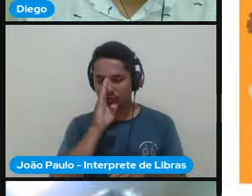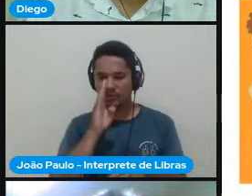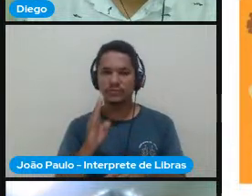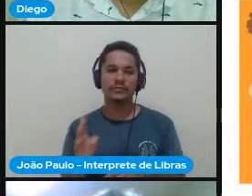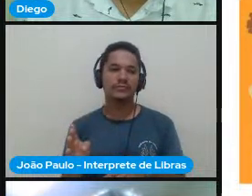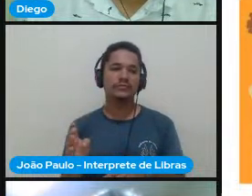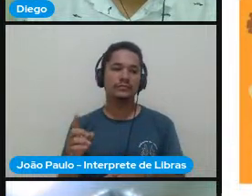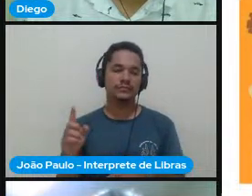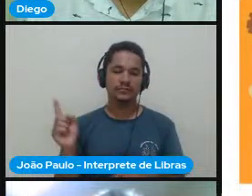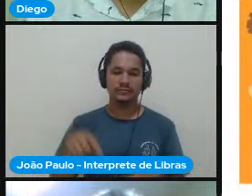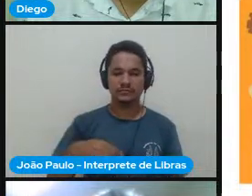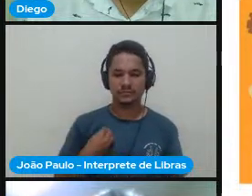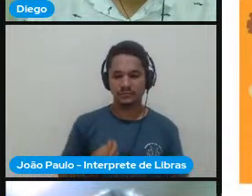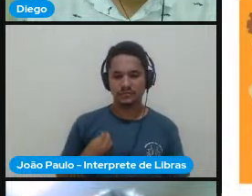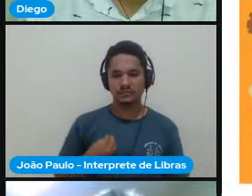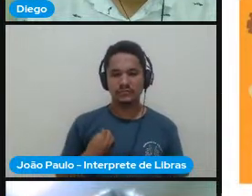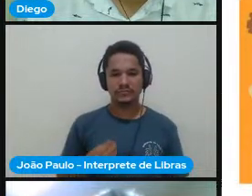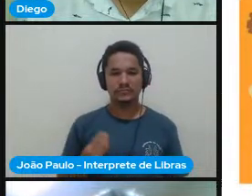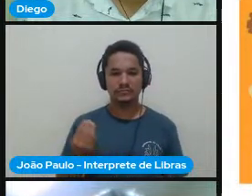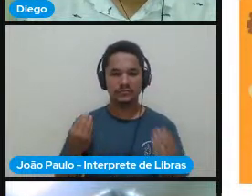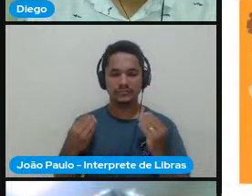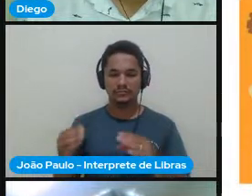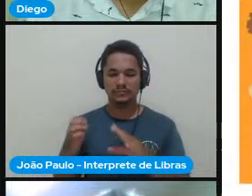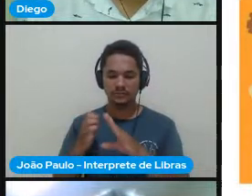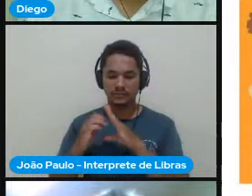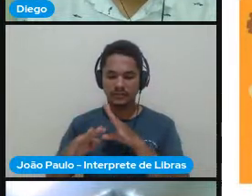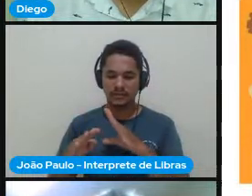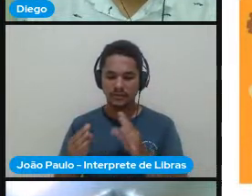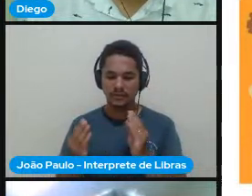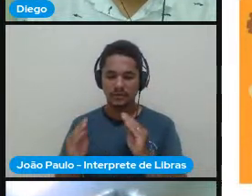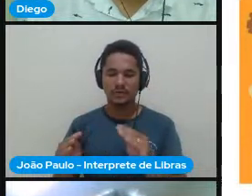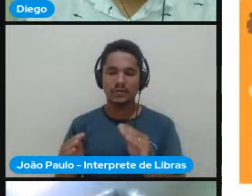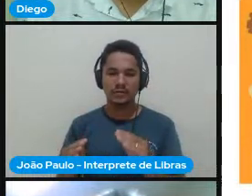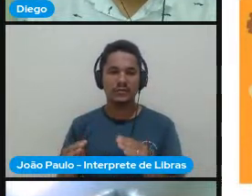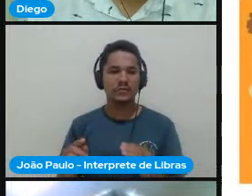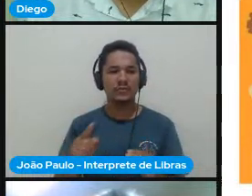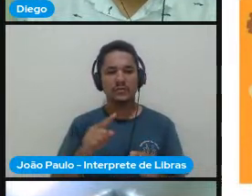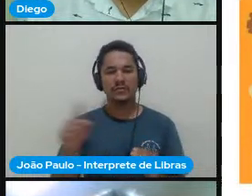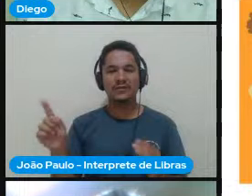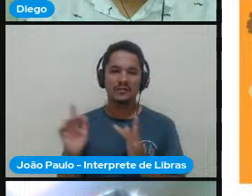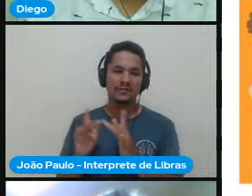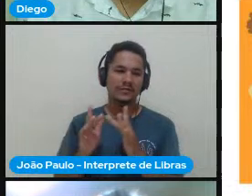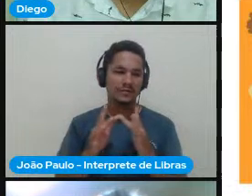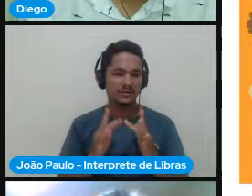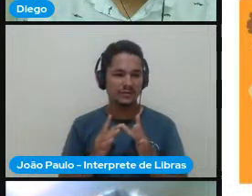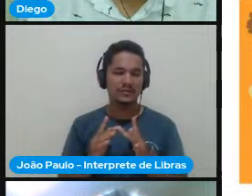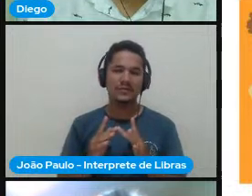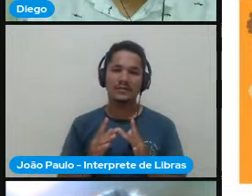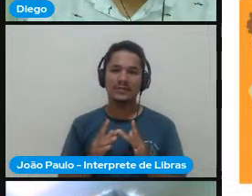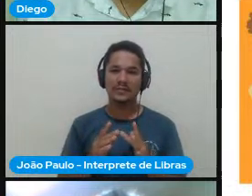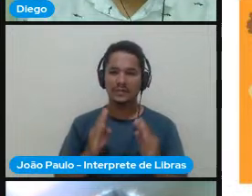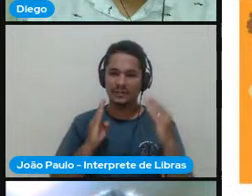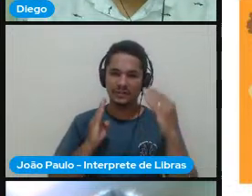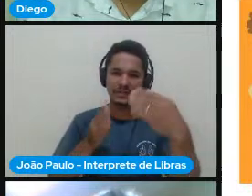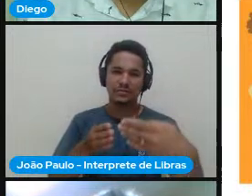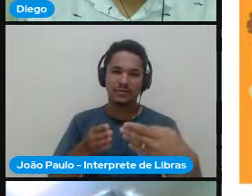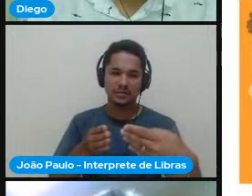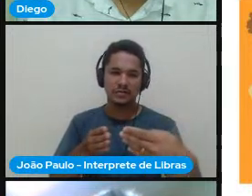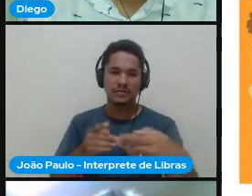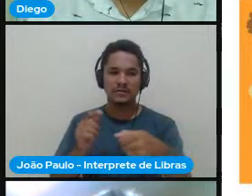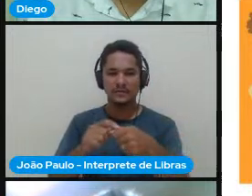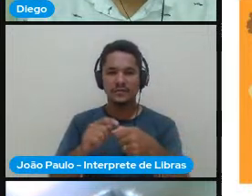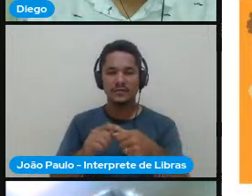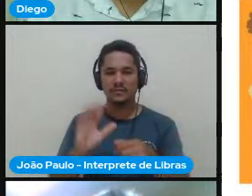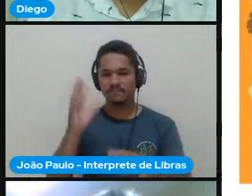vou publicar meu e-mail aqui de novo. Pode entrar em contato que a gente vai direcionar e fazer